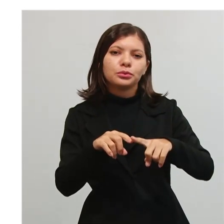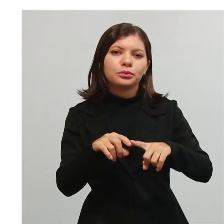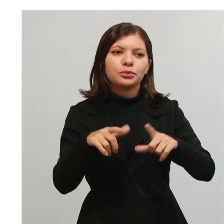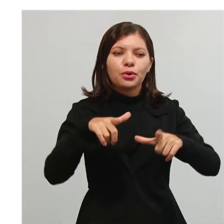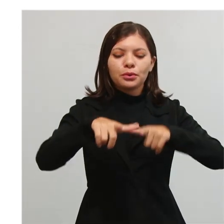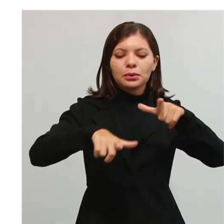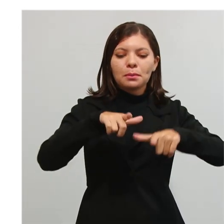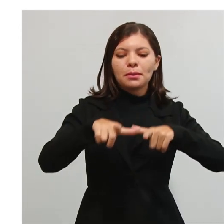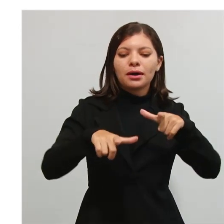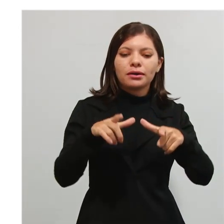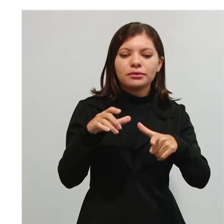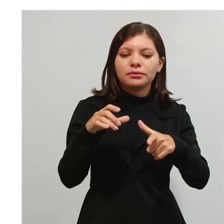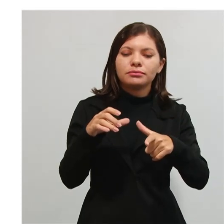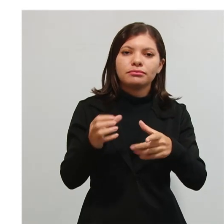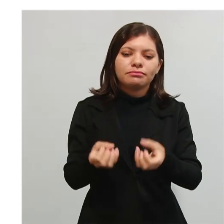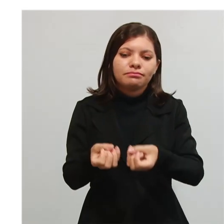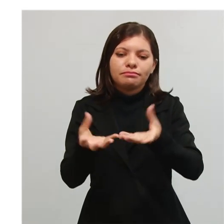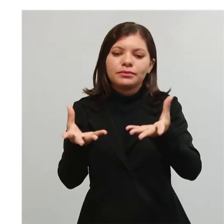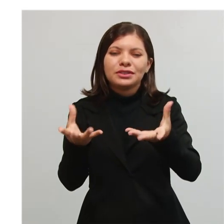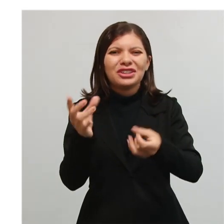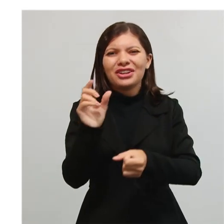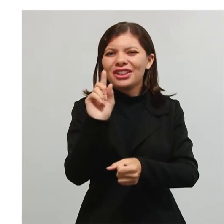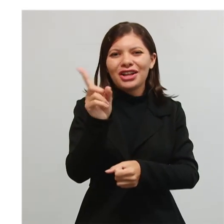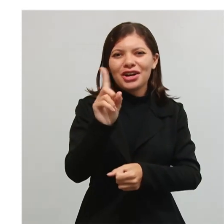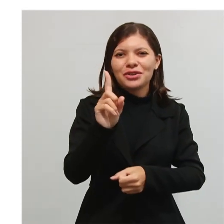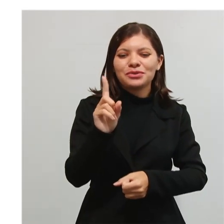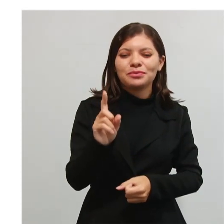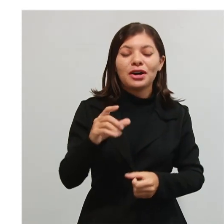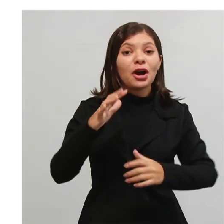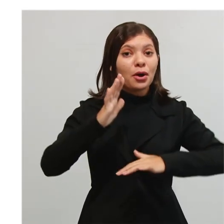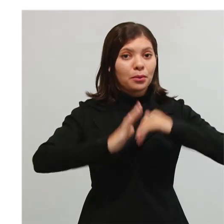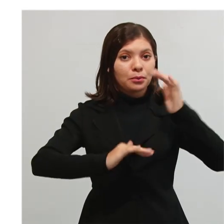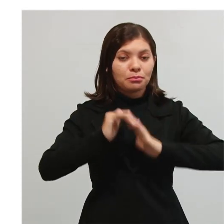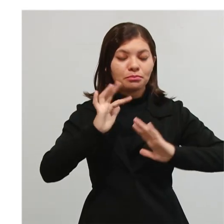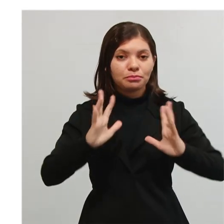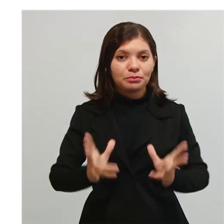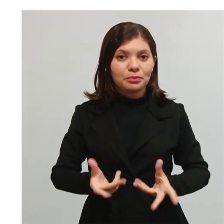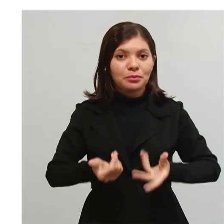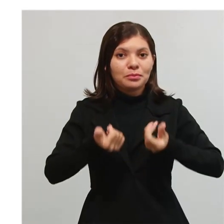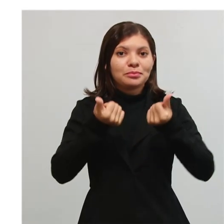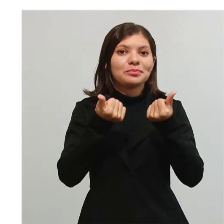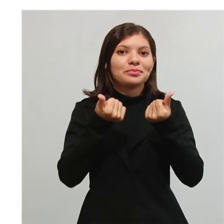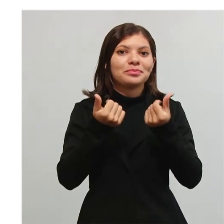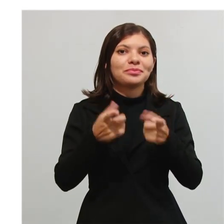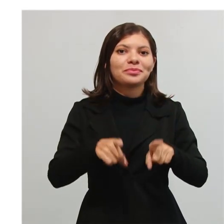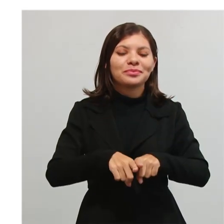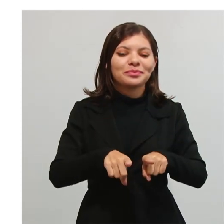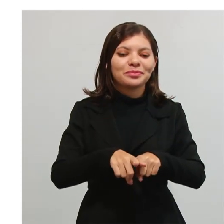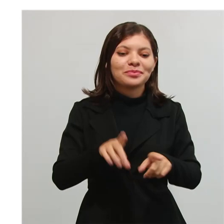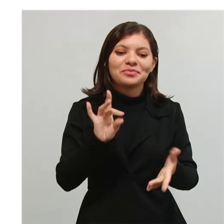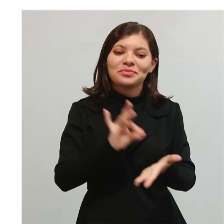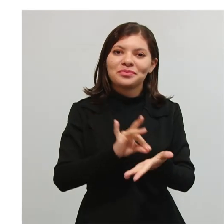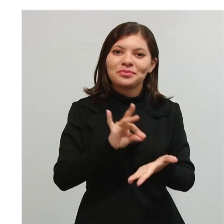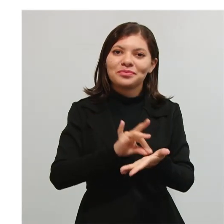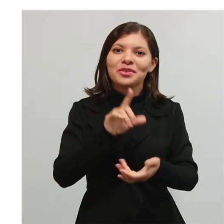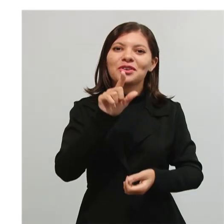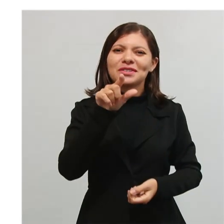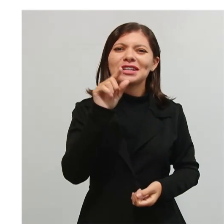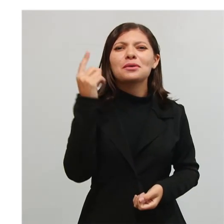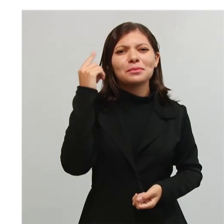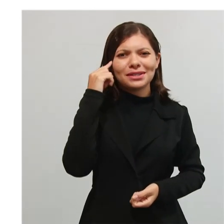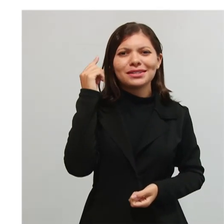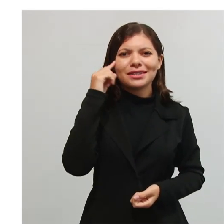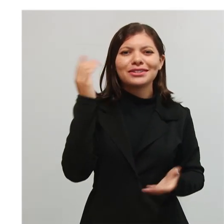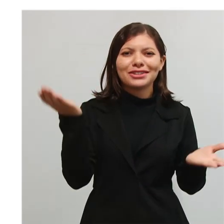oferecido Mas a qualidade com que o atendimento é feito não é verdade vocês pararam para pensar sobre